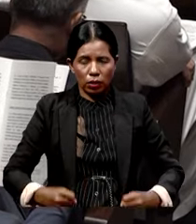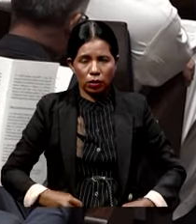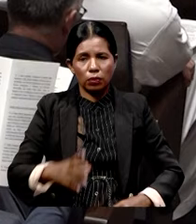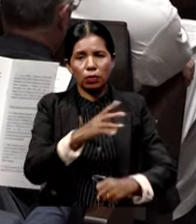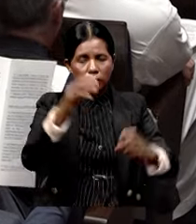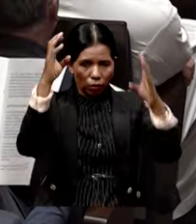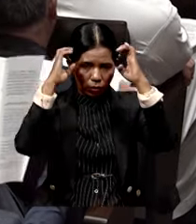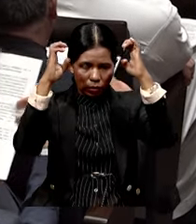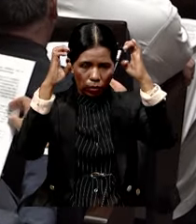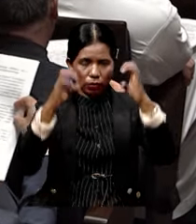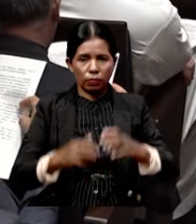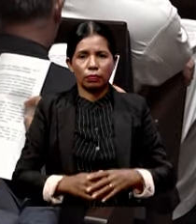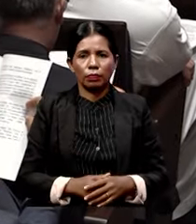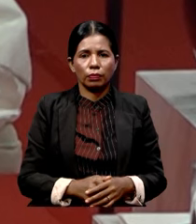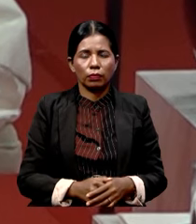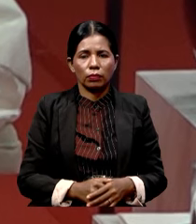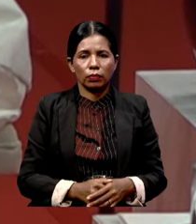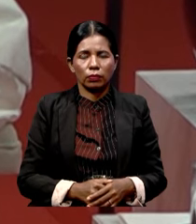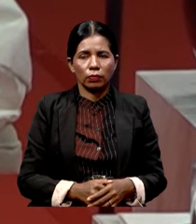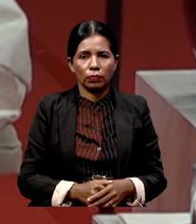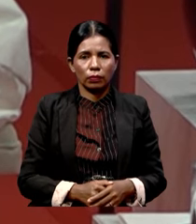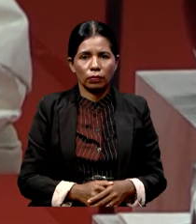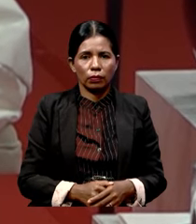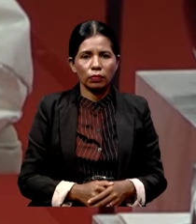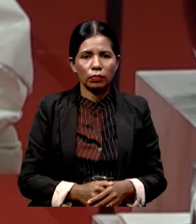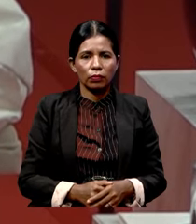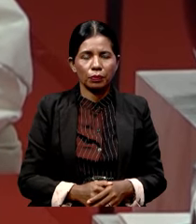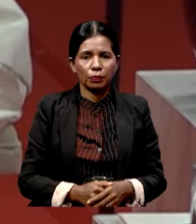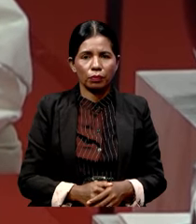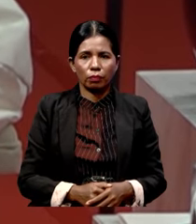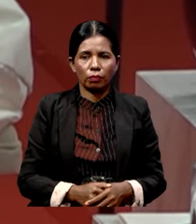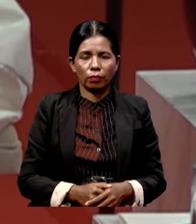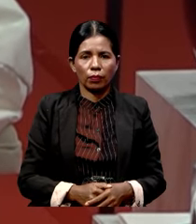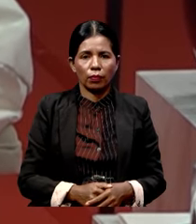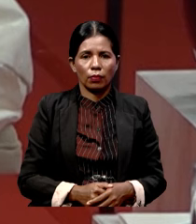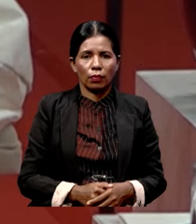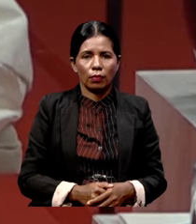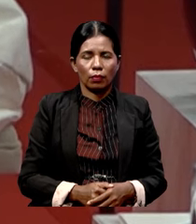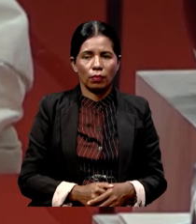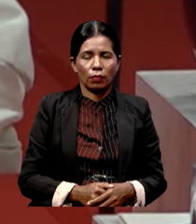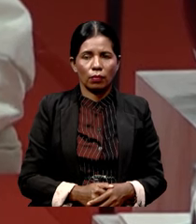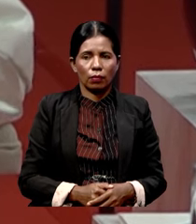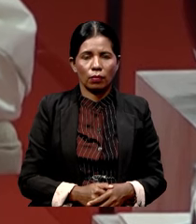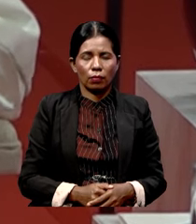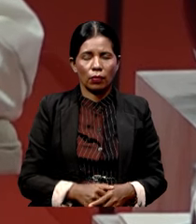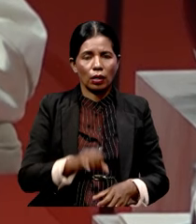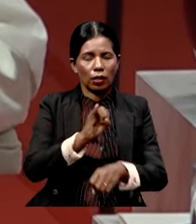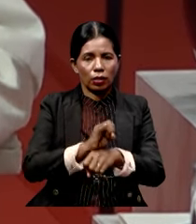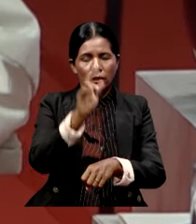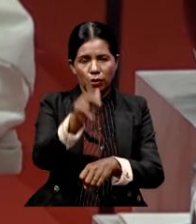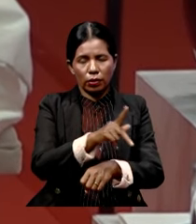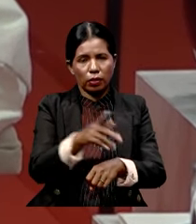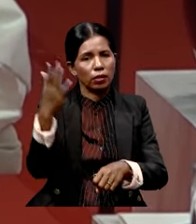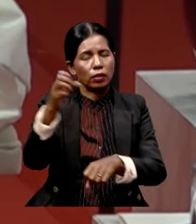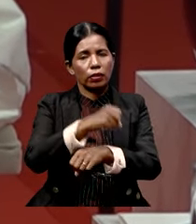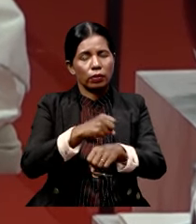educação. A Igreja Católica a Singapur, fim do início da sua presença, Igreja Católica e